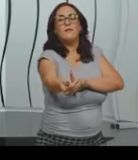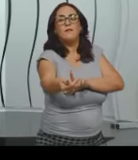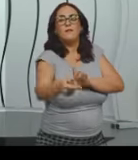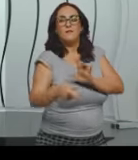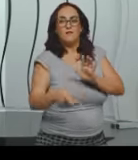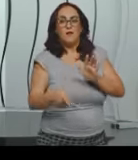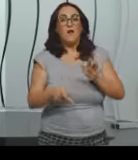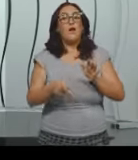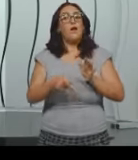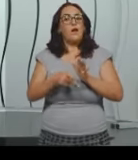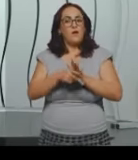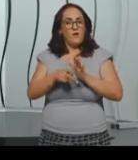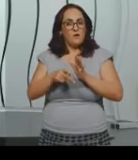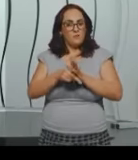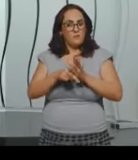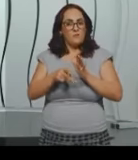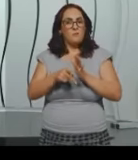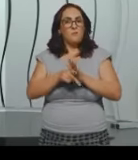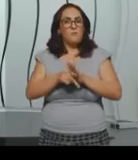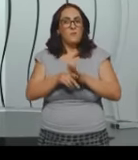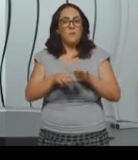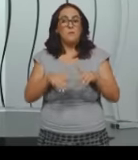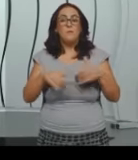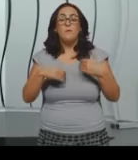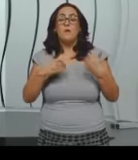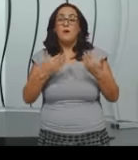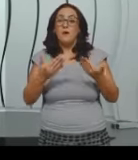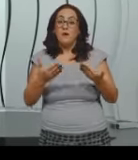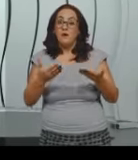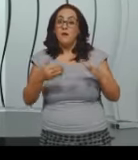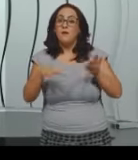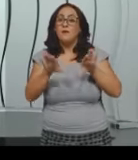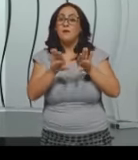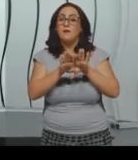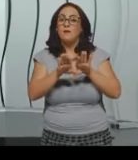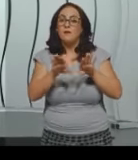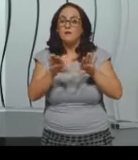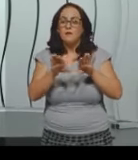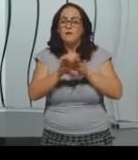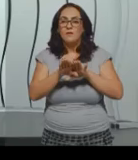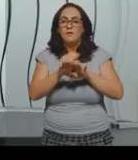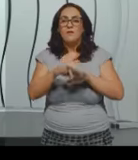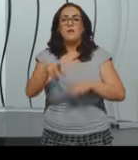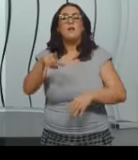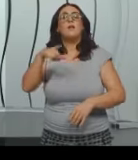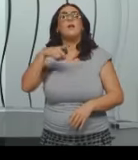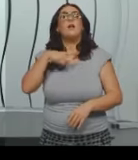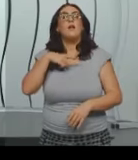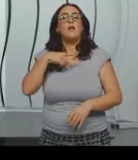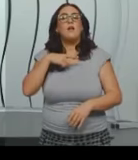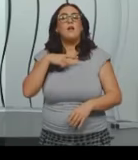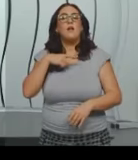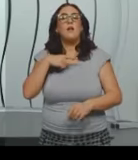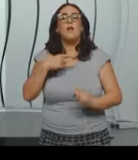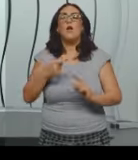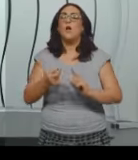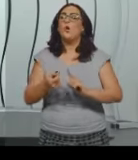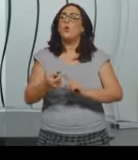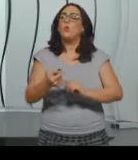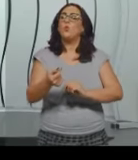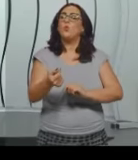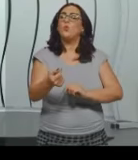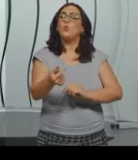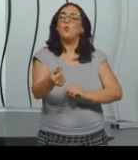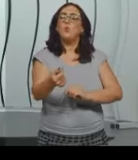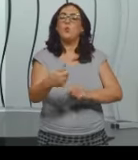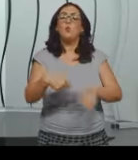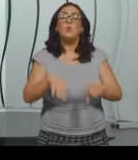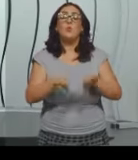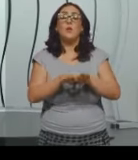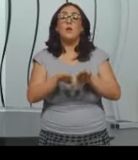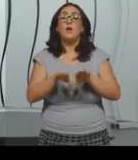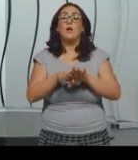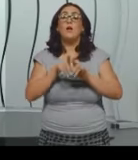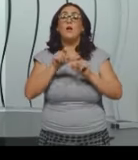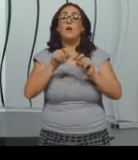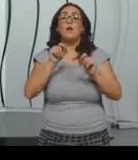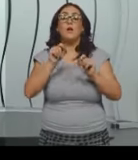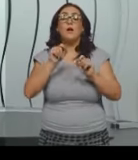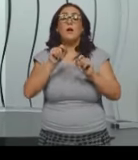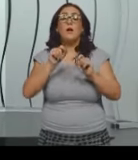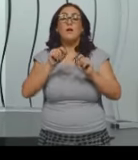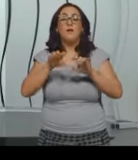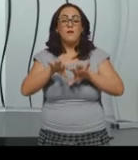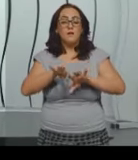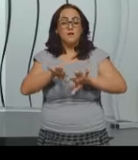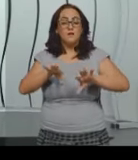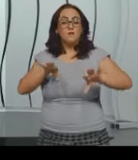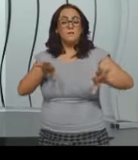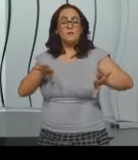gametófito, tá? E além disso, essa fase esporófito, além de ser duradoura, ela vai ser independente. E a